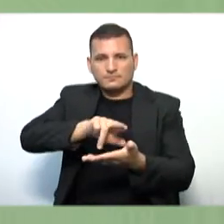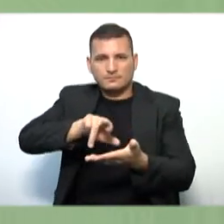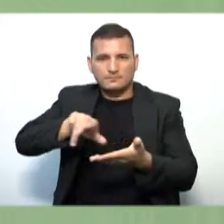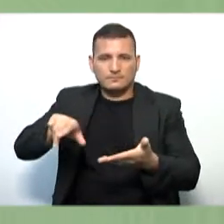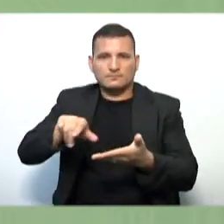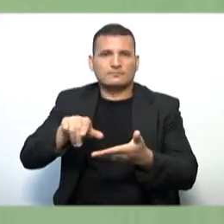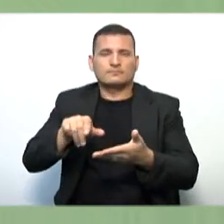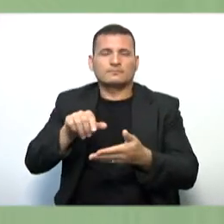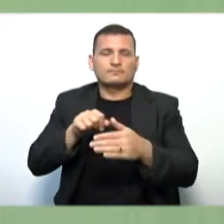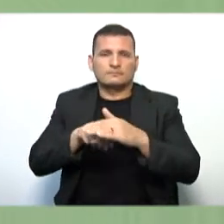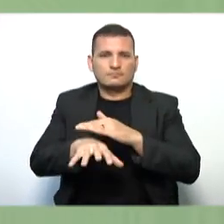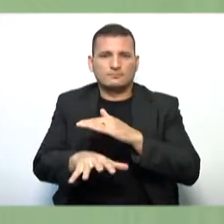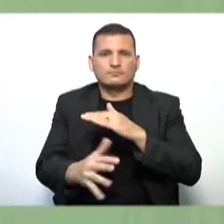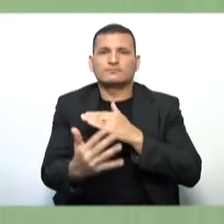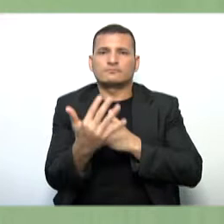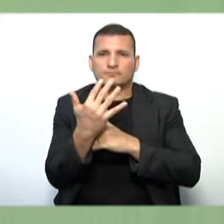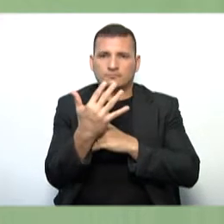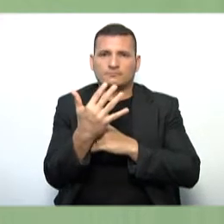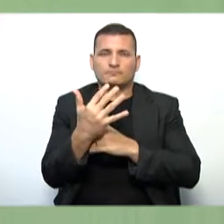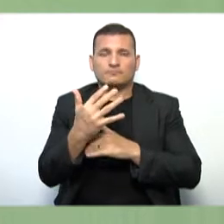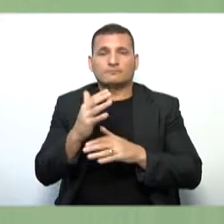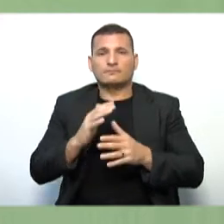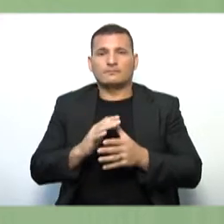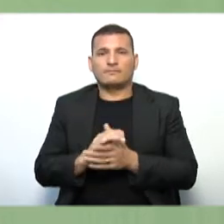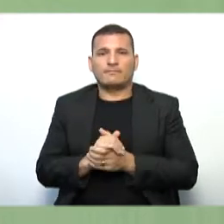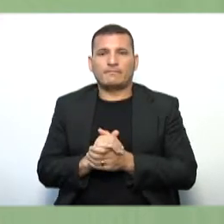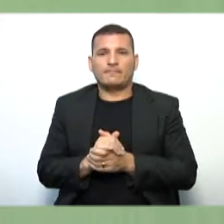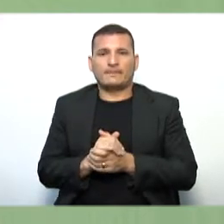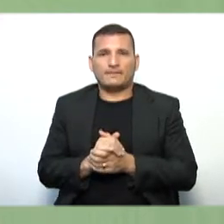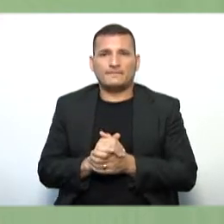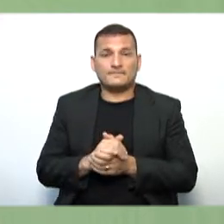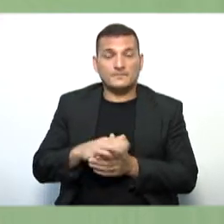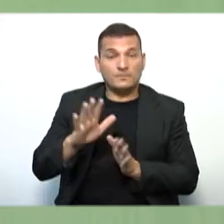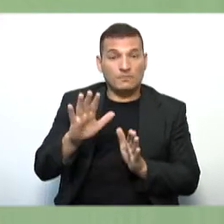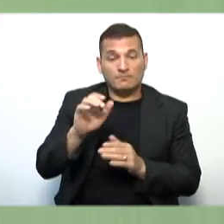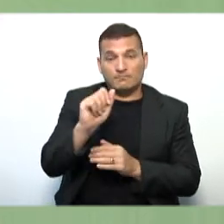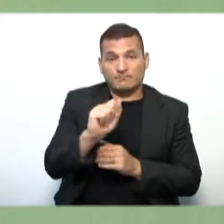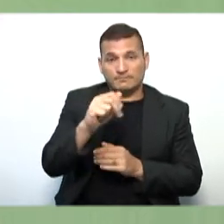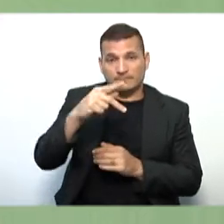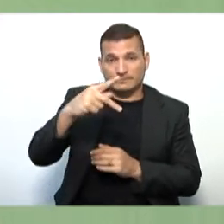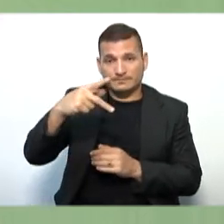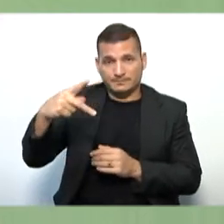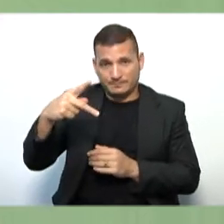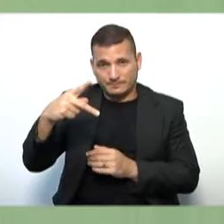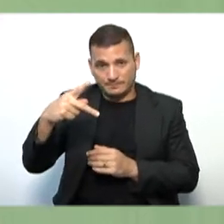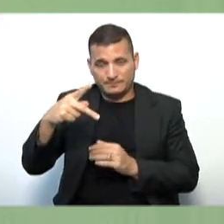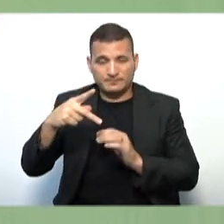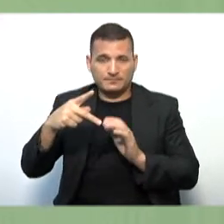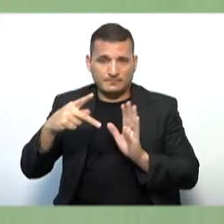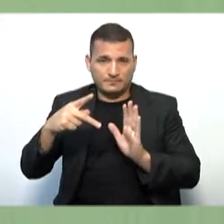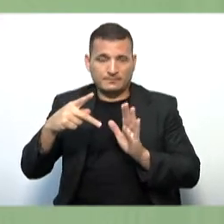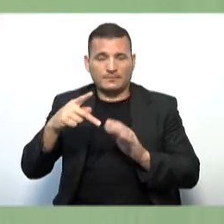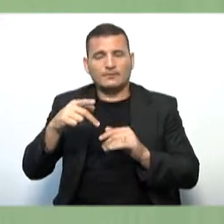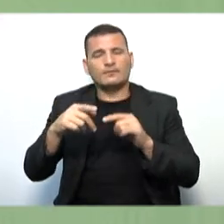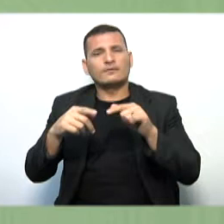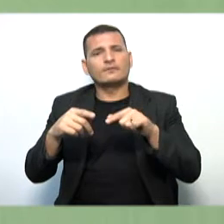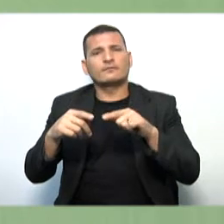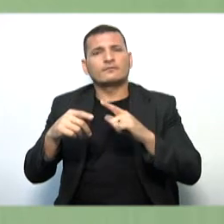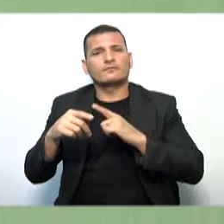de entrada e saída, que os nossos aplicativos, né, que os nossos softwares aí